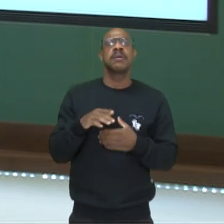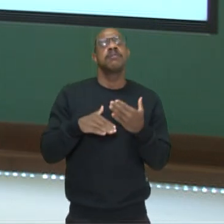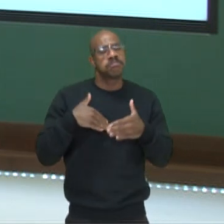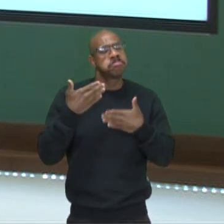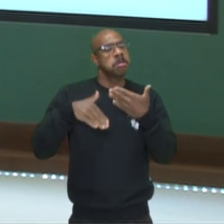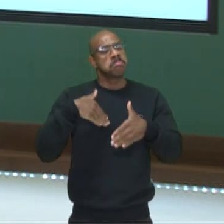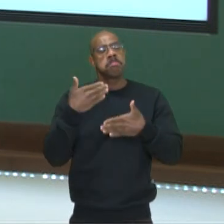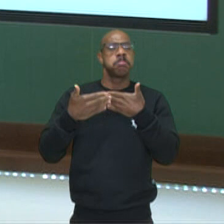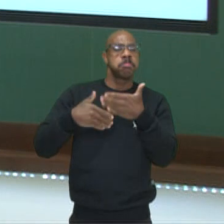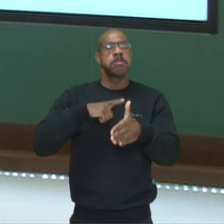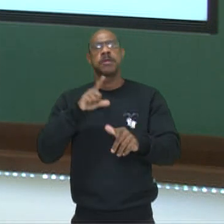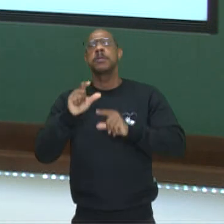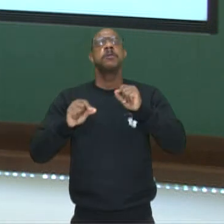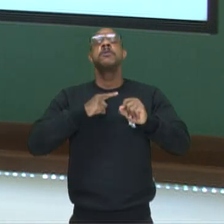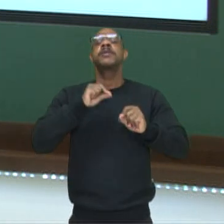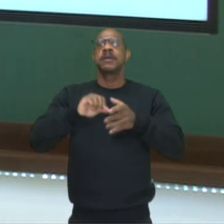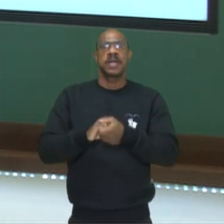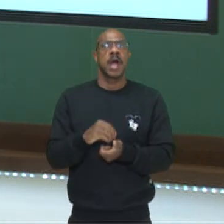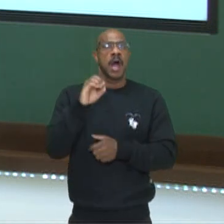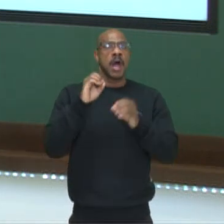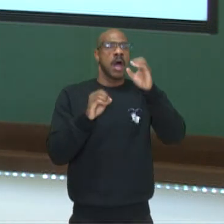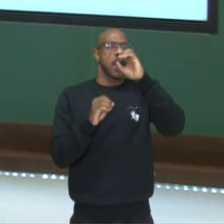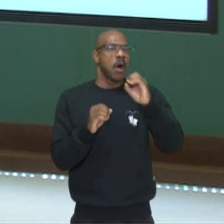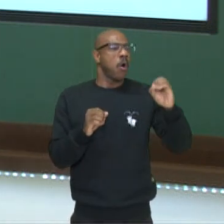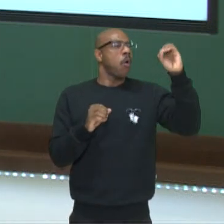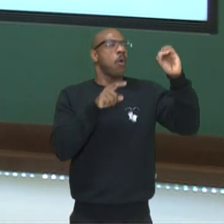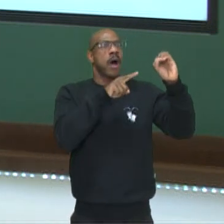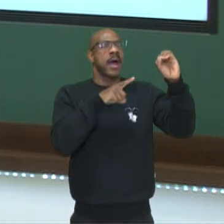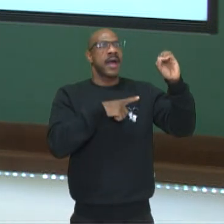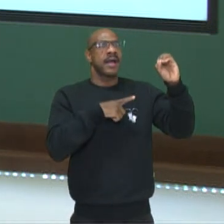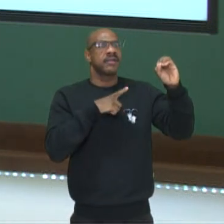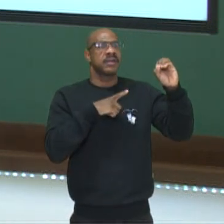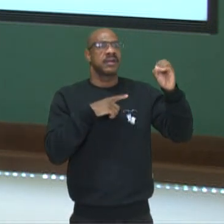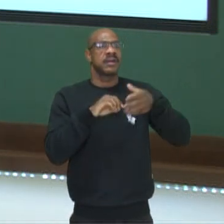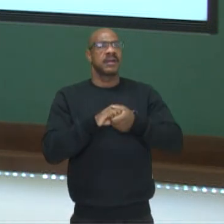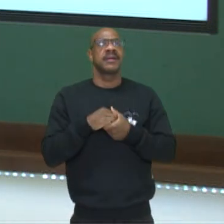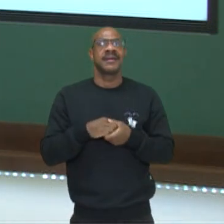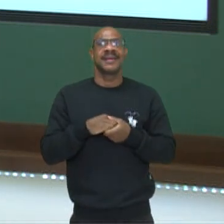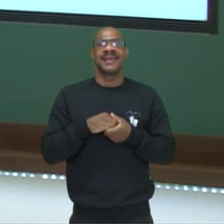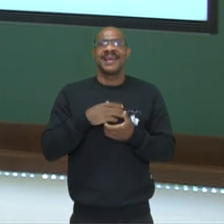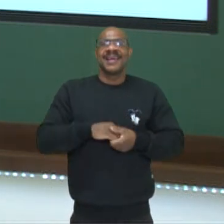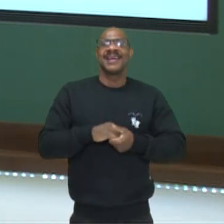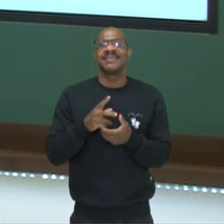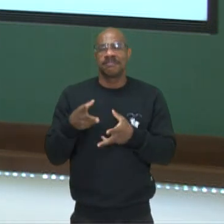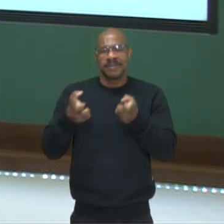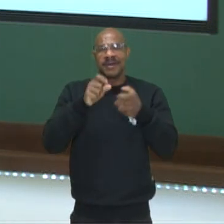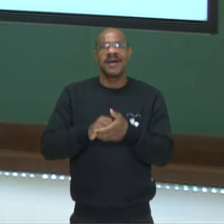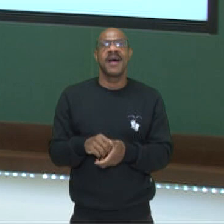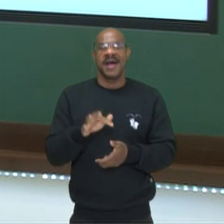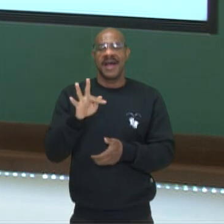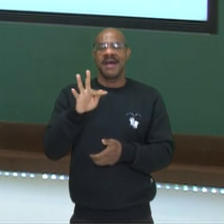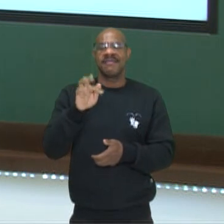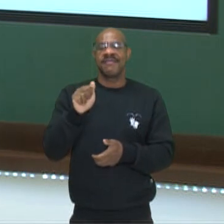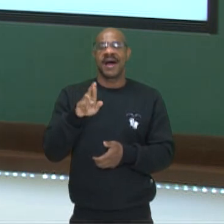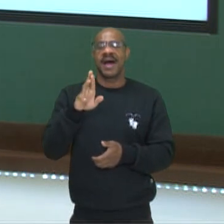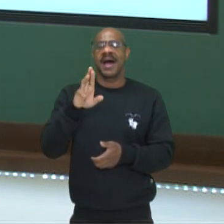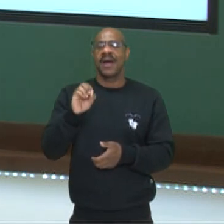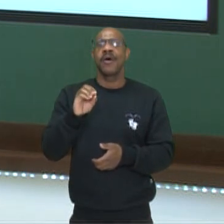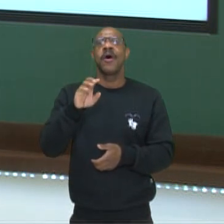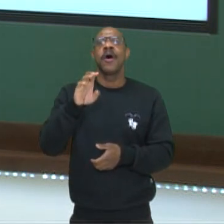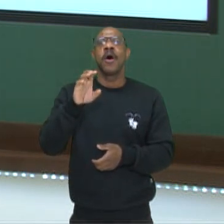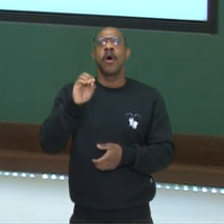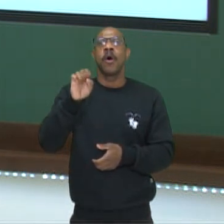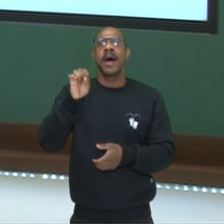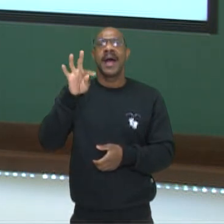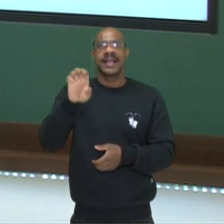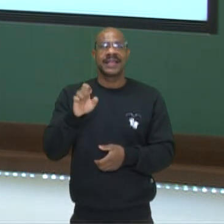né, a ocupação do território a oeste, o que fica conhecido como Far West, e a gente já portuguesou essa palavra para faroeste.